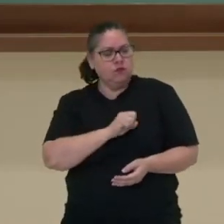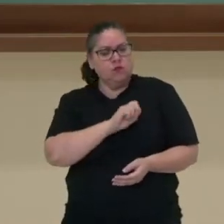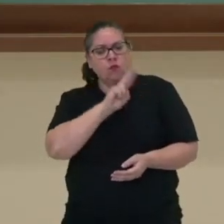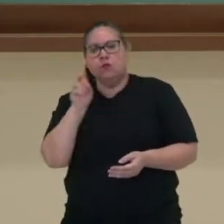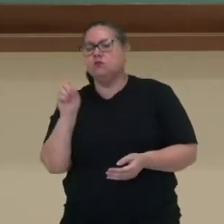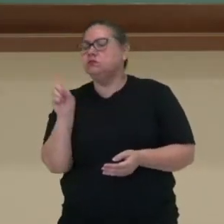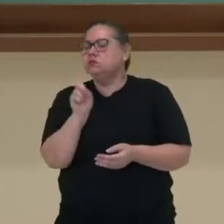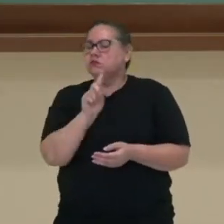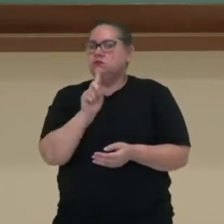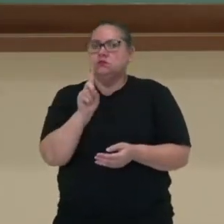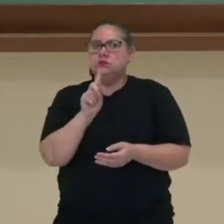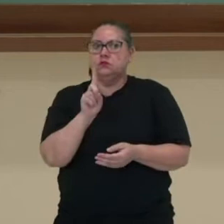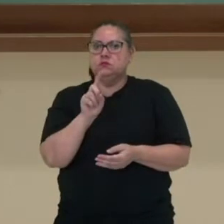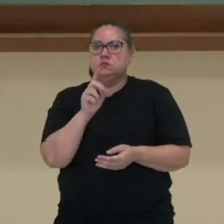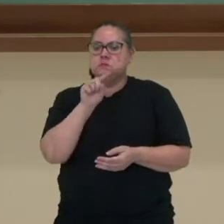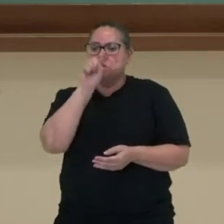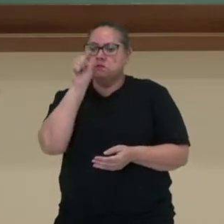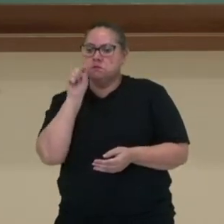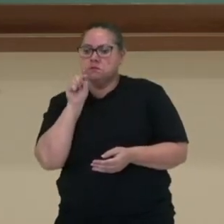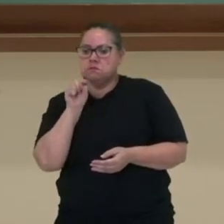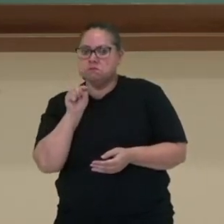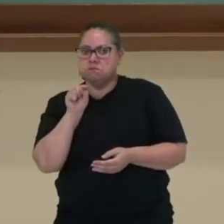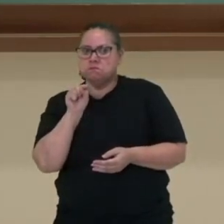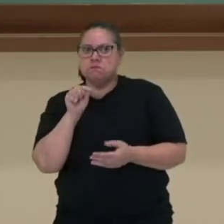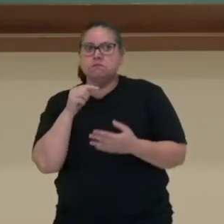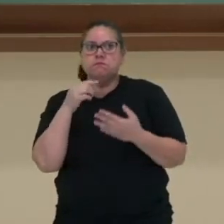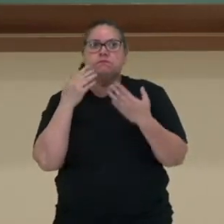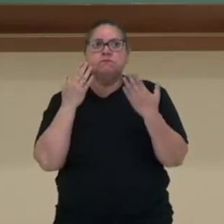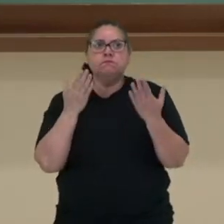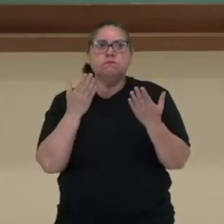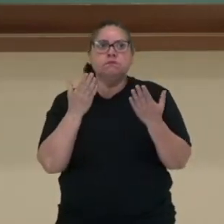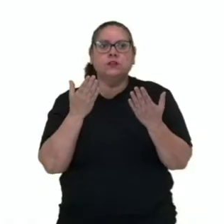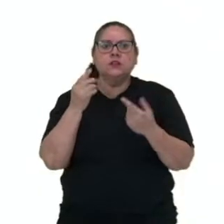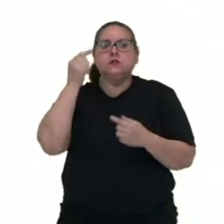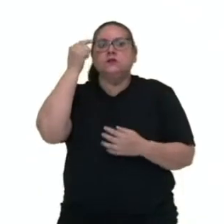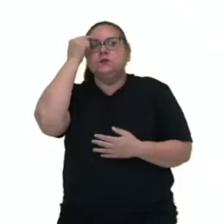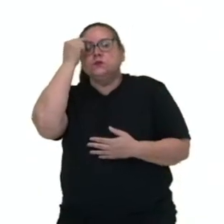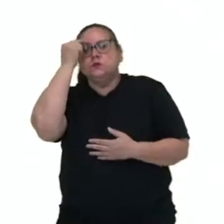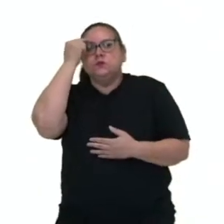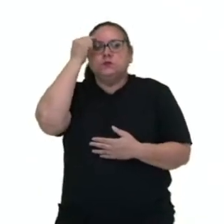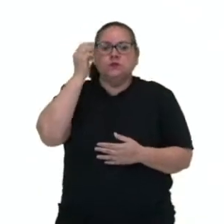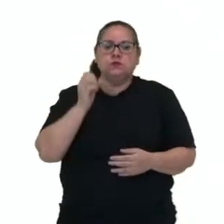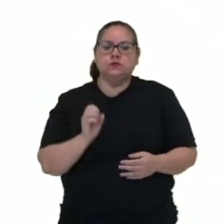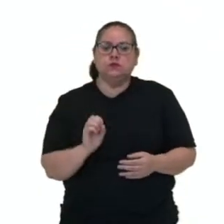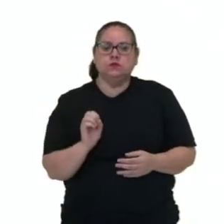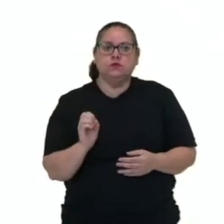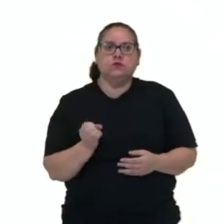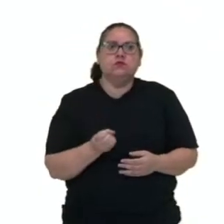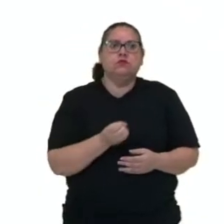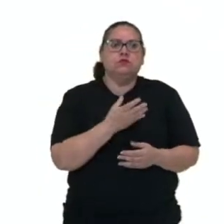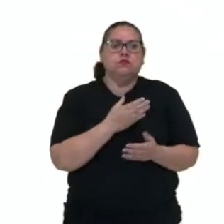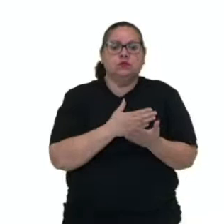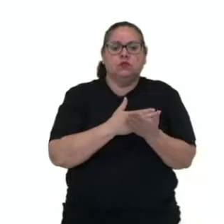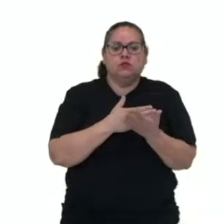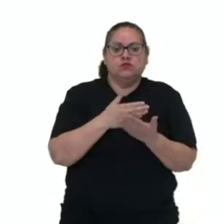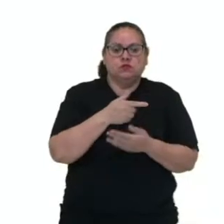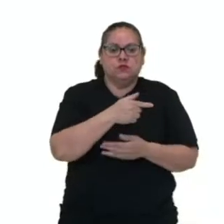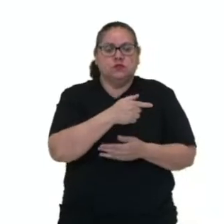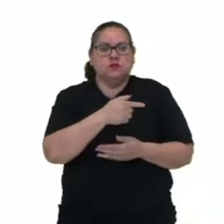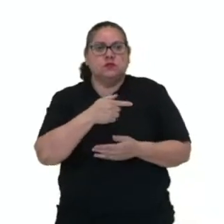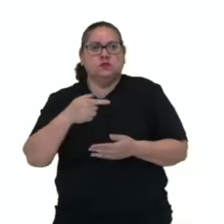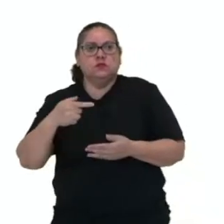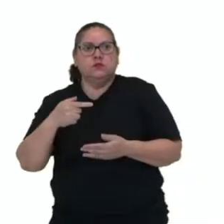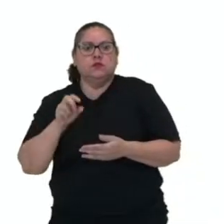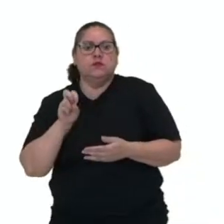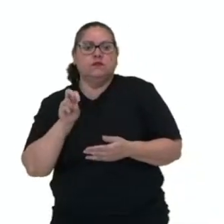ou não é um ser vivo? Uma das dúvidas que surgiram na última semana em relação